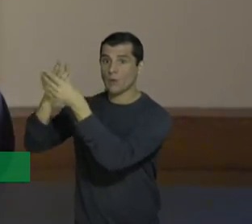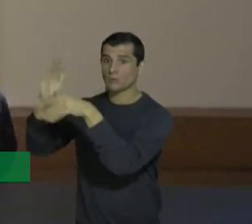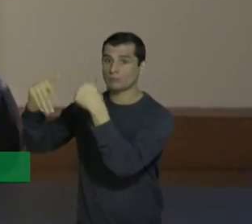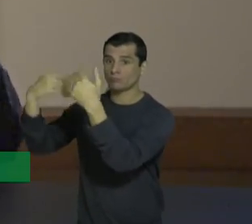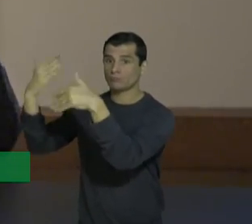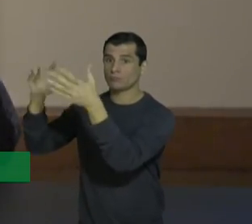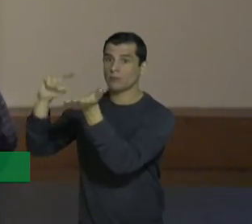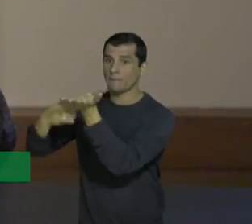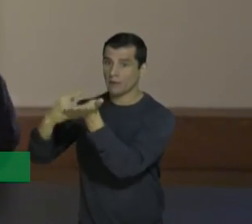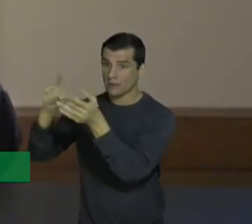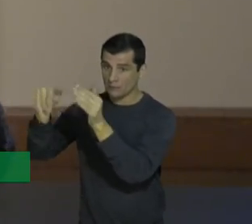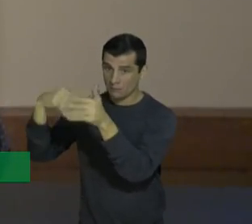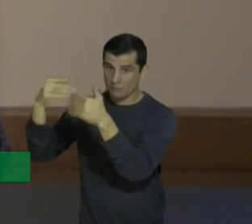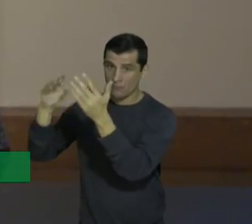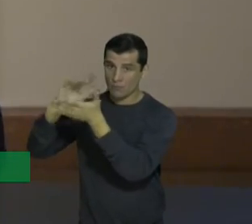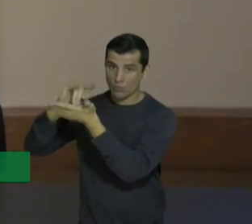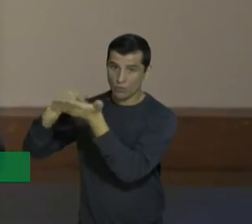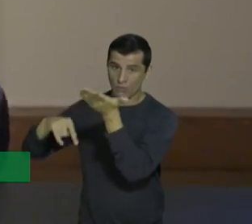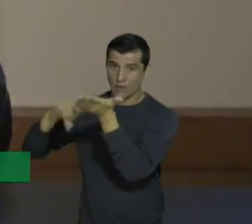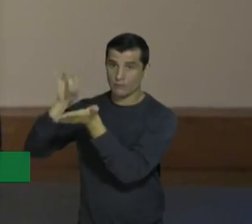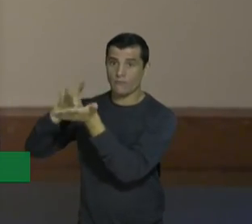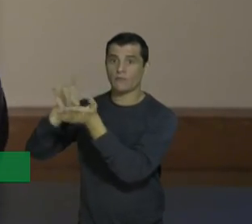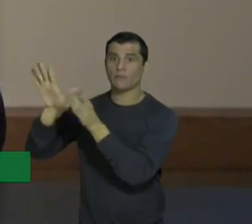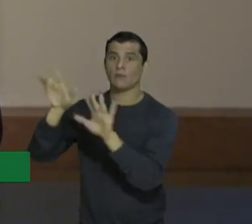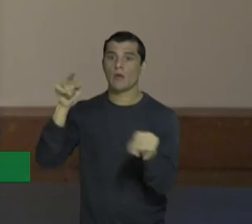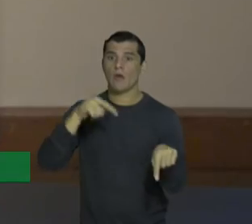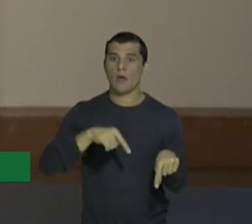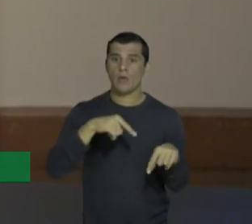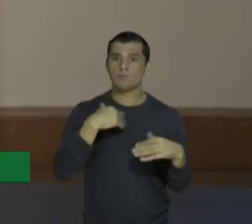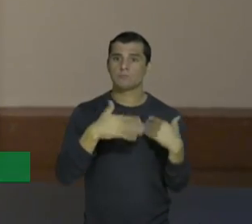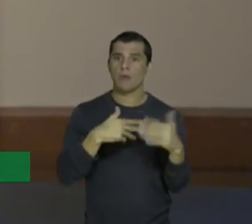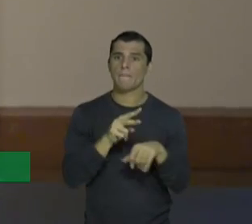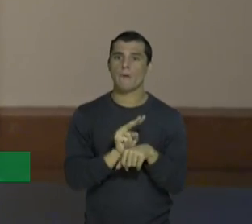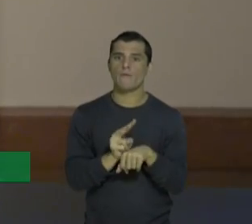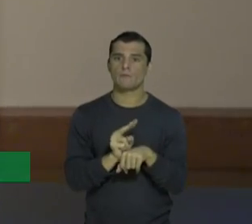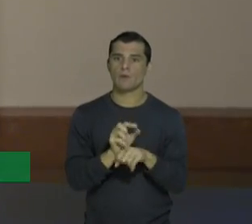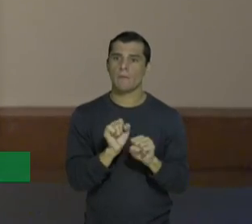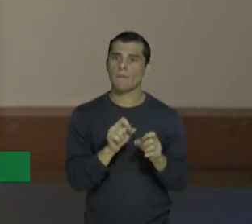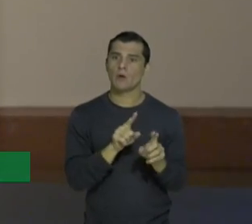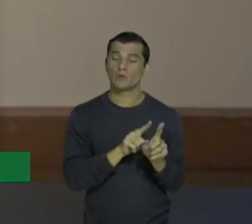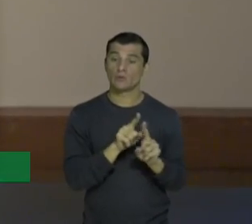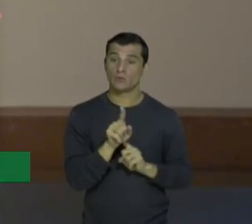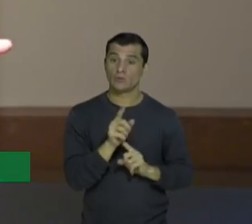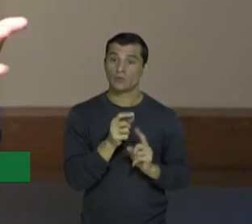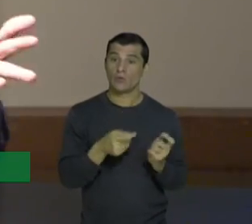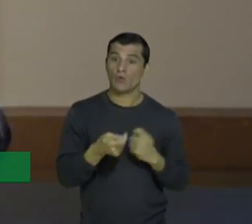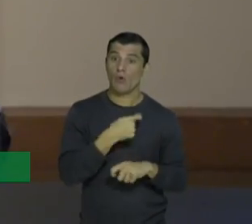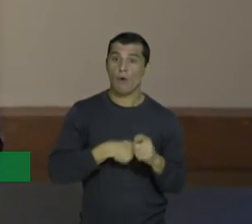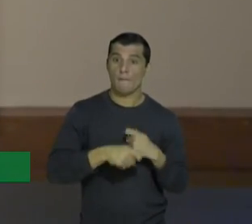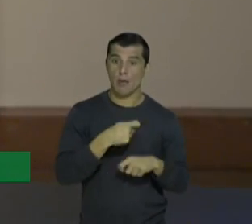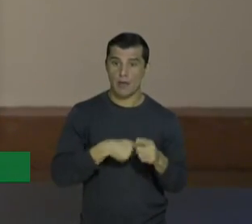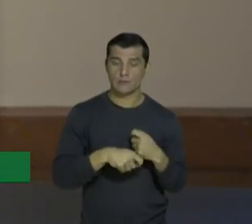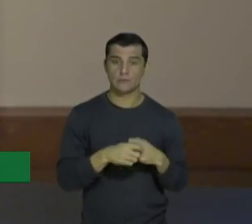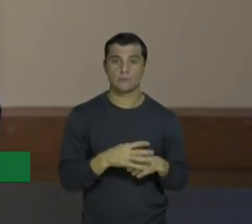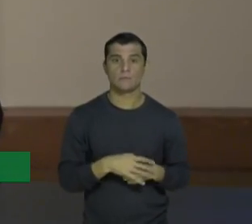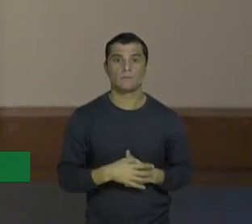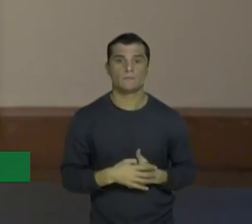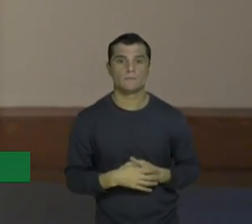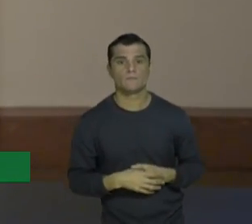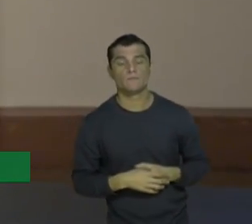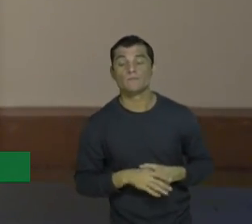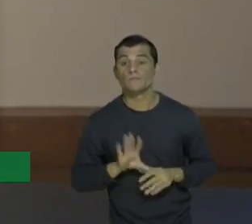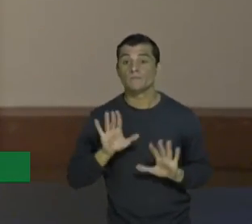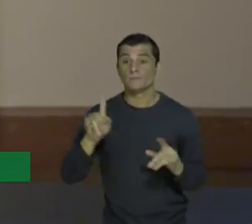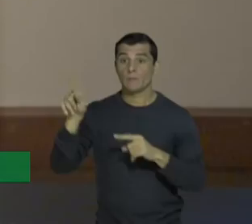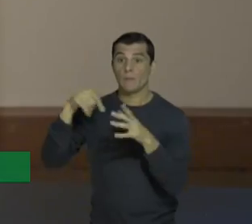como um todo n é concluído que pode demorar vários anos né então enquanto que eh o processo